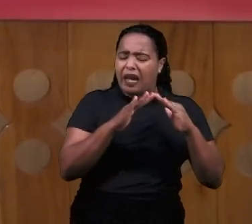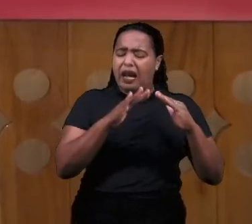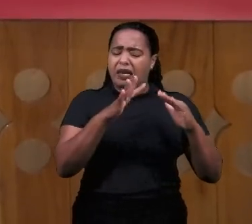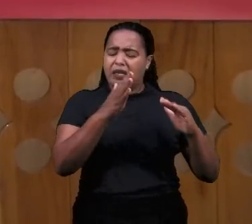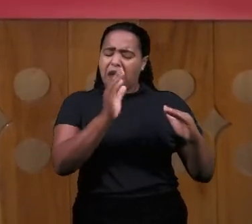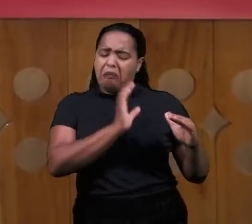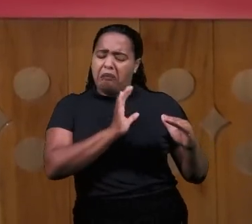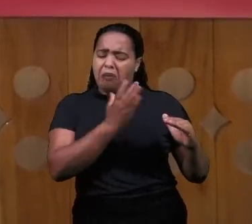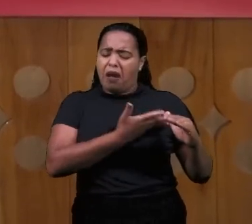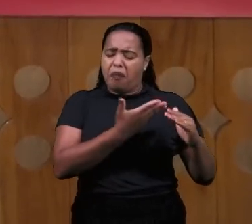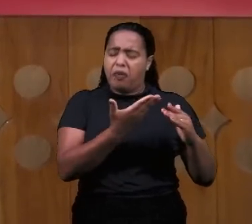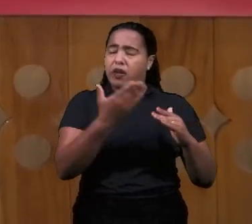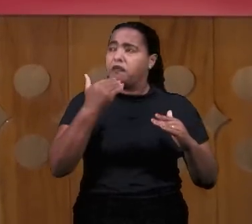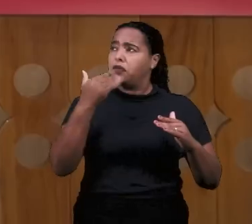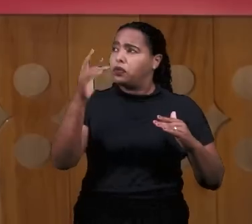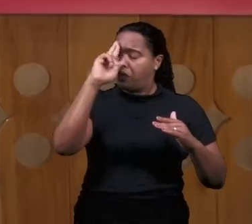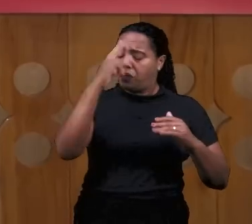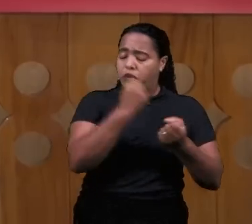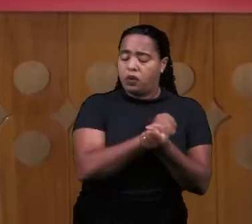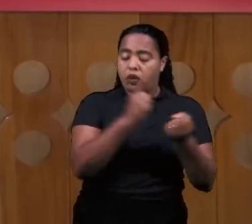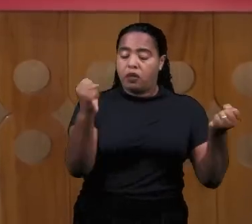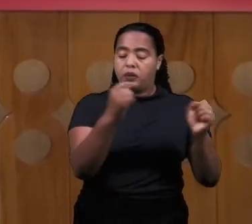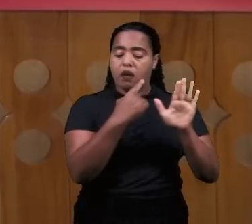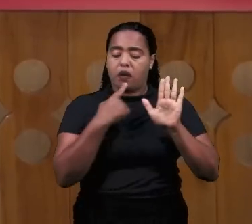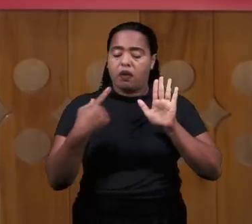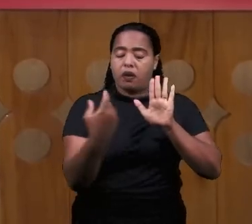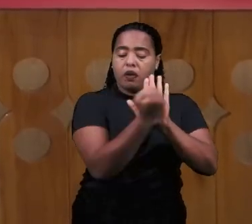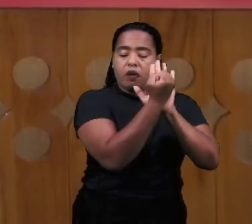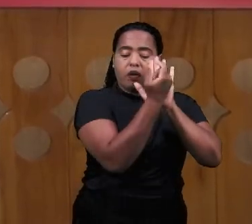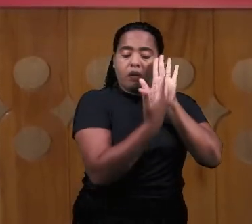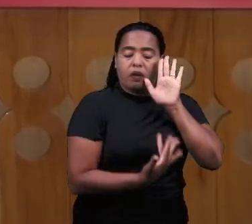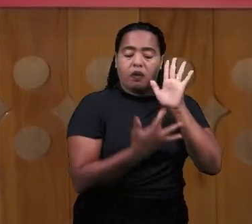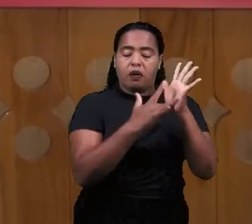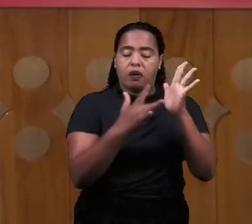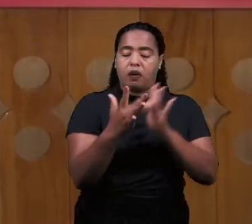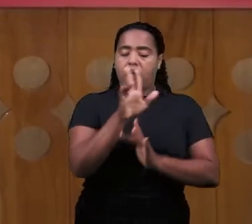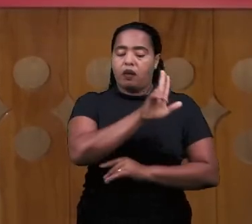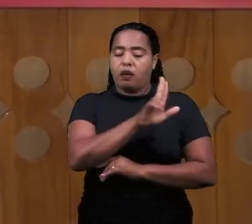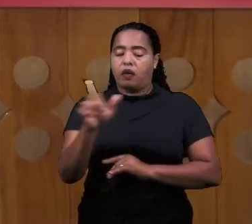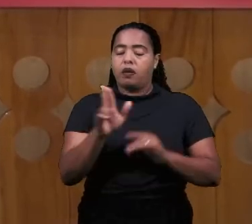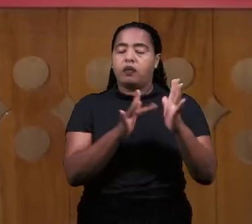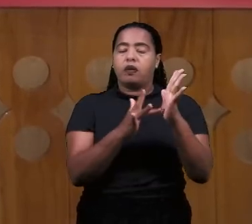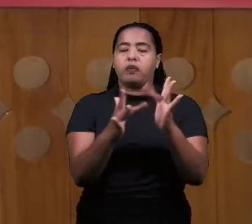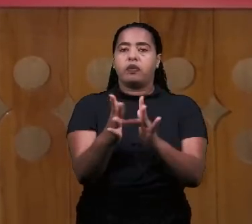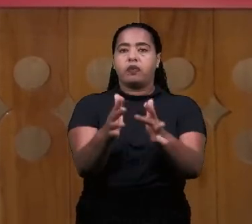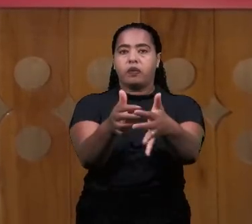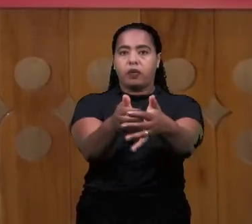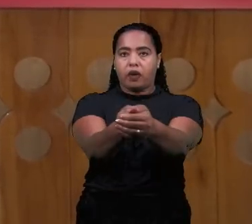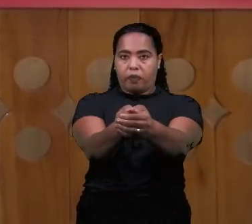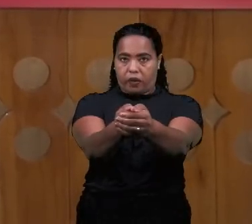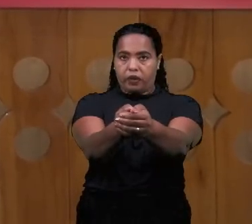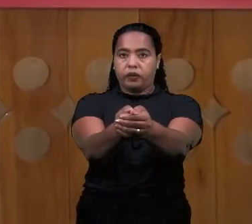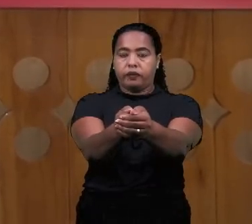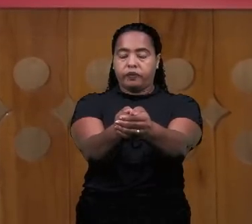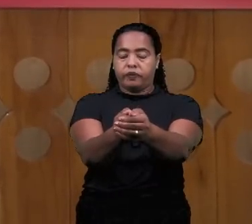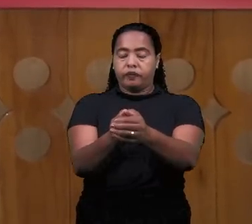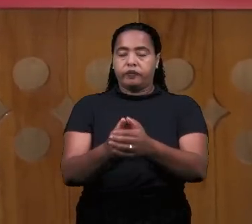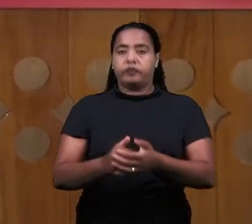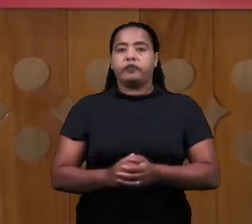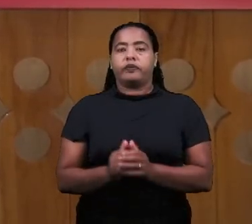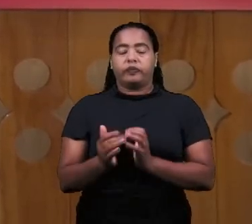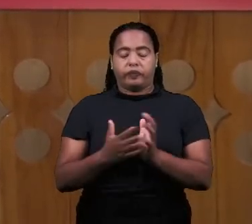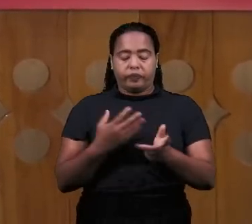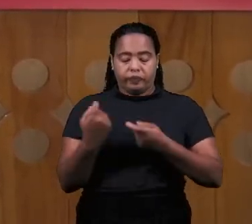amigos. Opera uma libertação. Oramos pelo sangue, Senhor, em nome do Senhor Jesus. Amém. Amém. Aleluia. Amém. Glória a Deus.